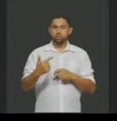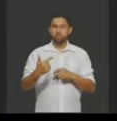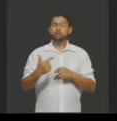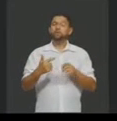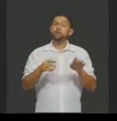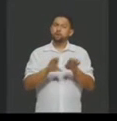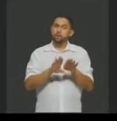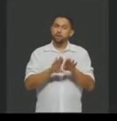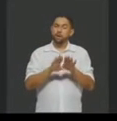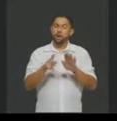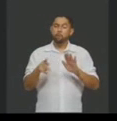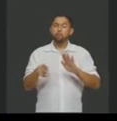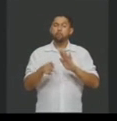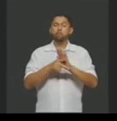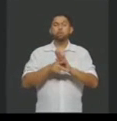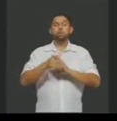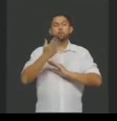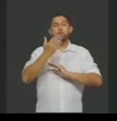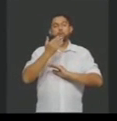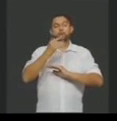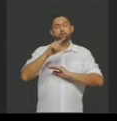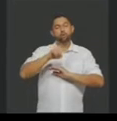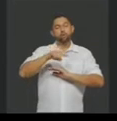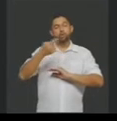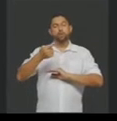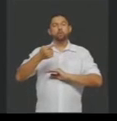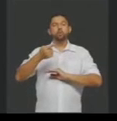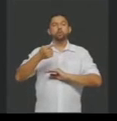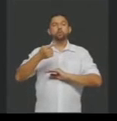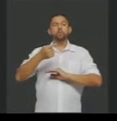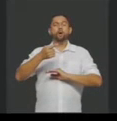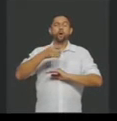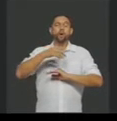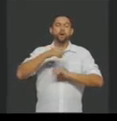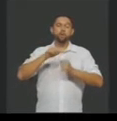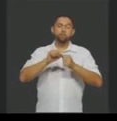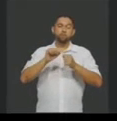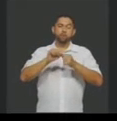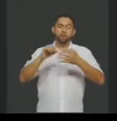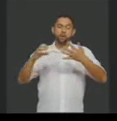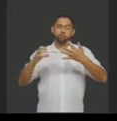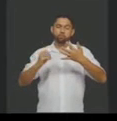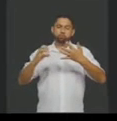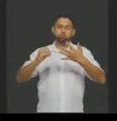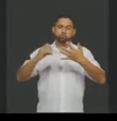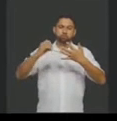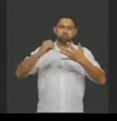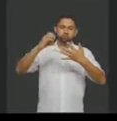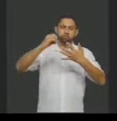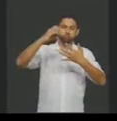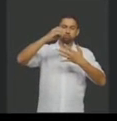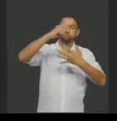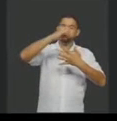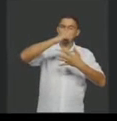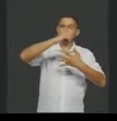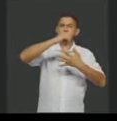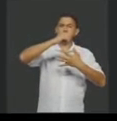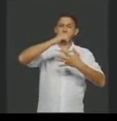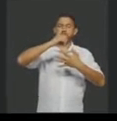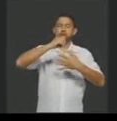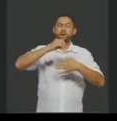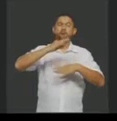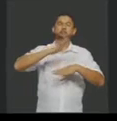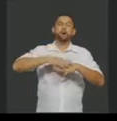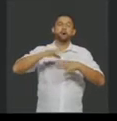fazer parte da cadeia alimentar ali, né, das teias alimentares, né, que é um pouco mais complexo, dessas